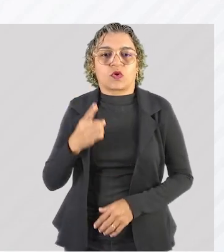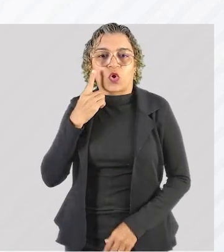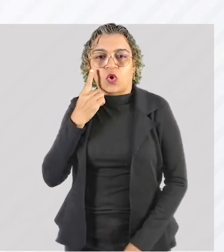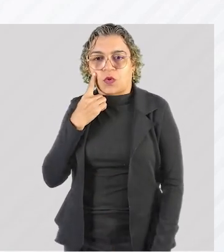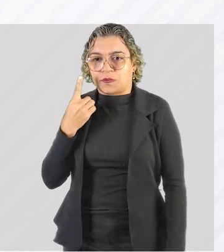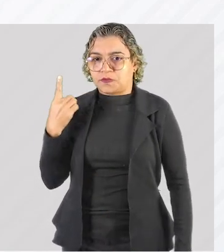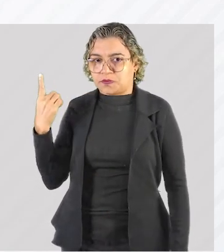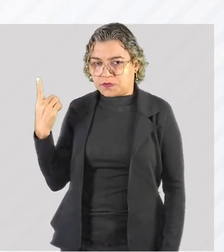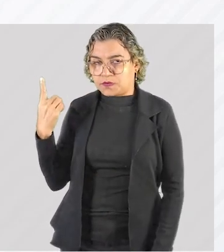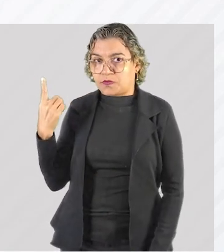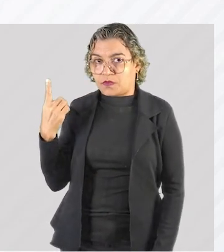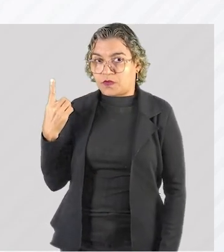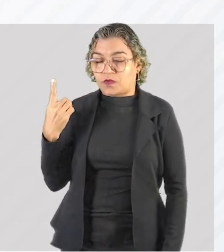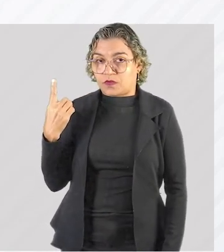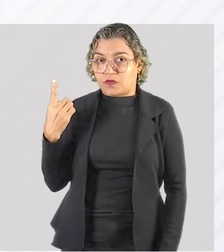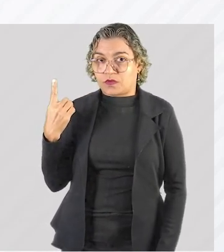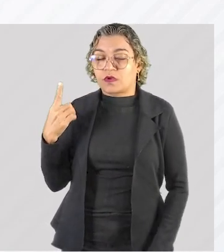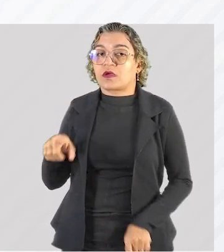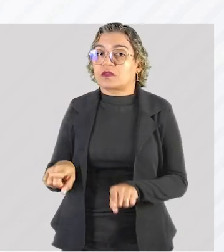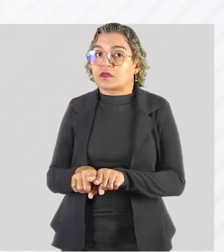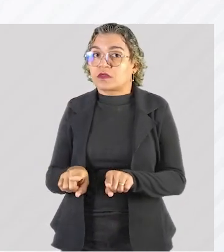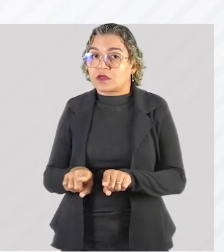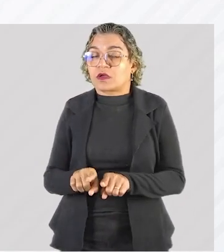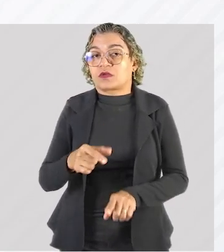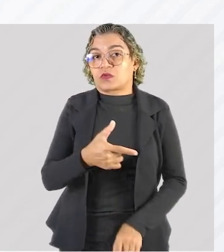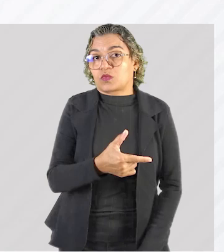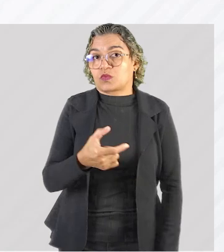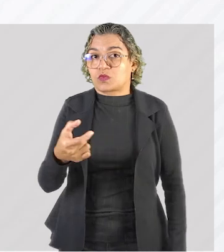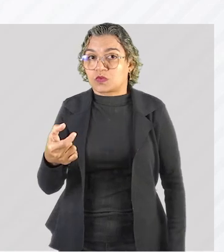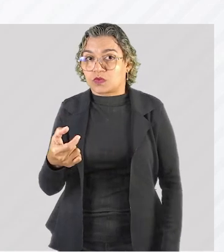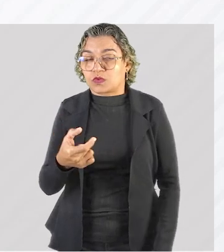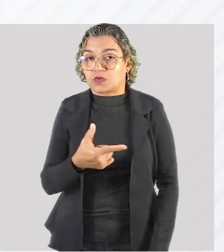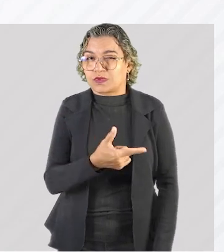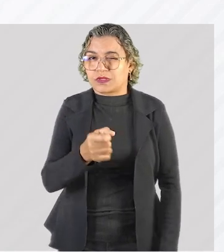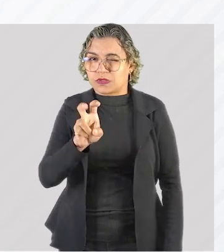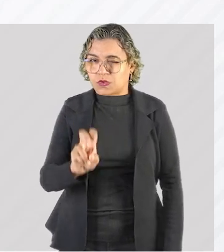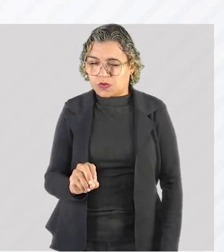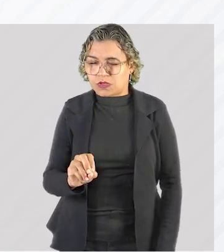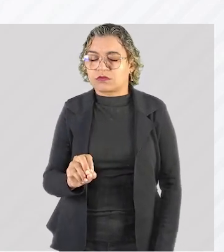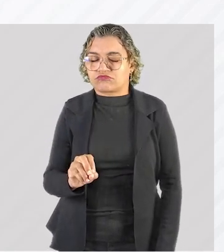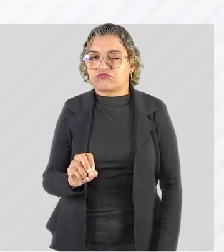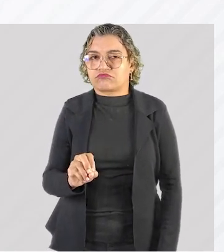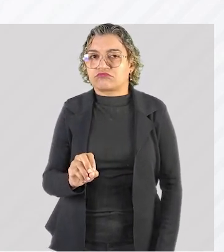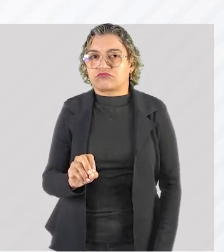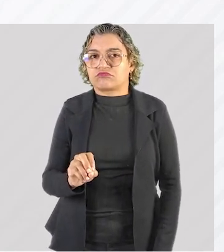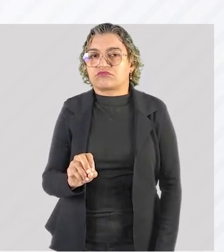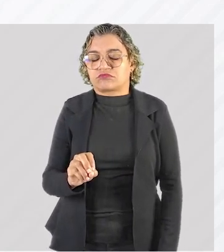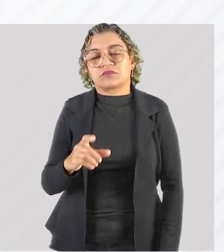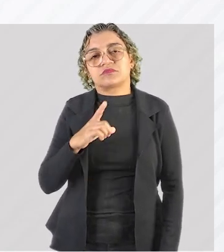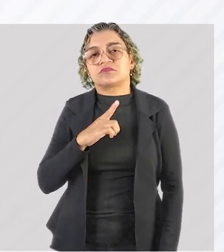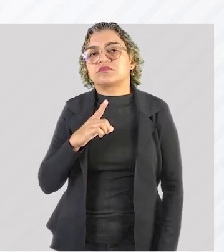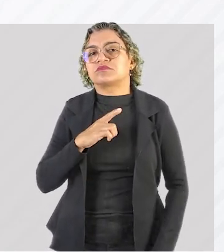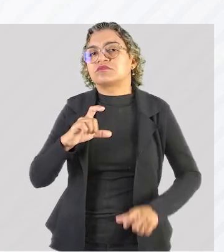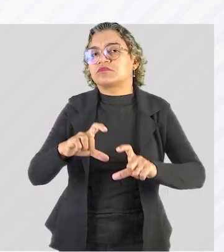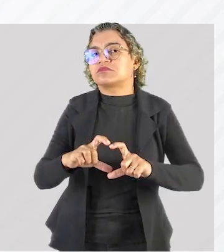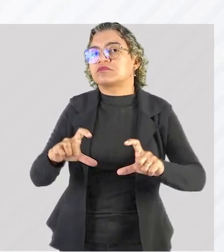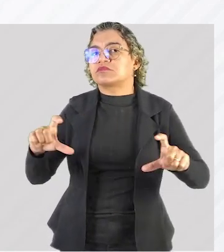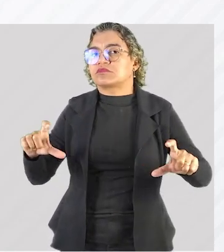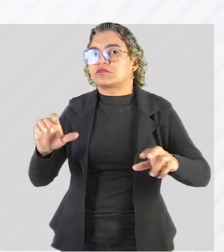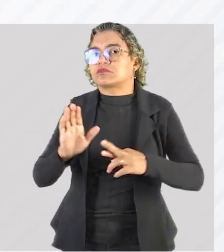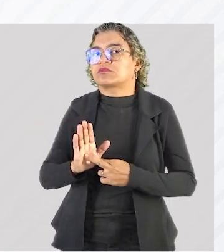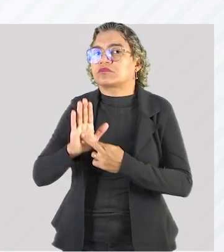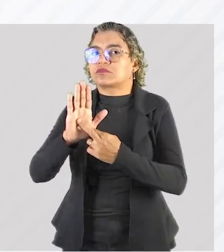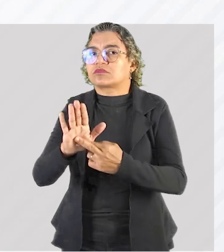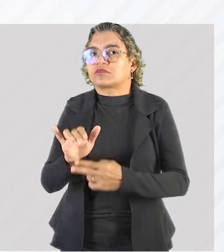metro cúbico do concreto bombeado é de 250. A expressão que representa o